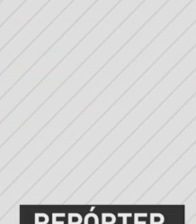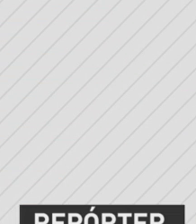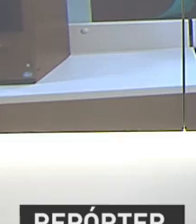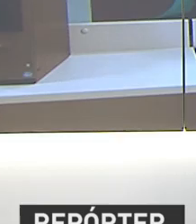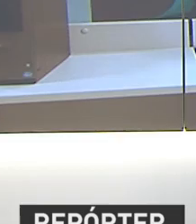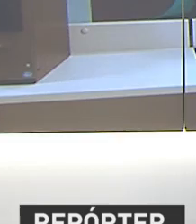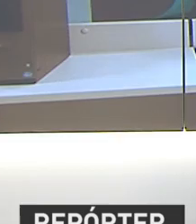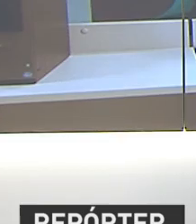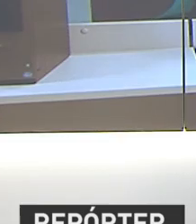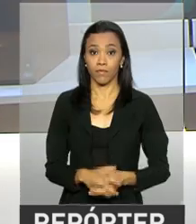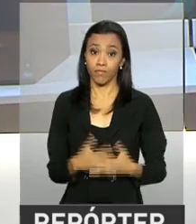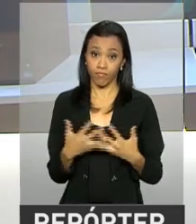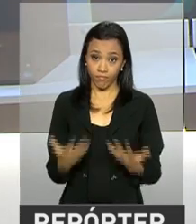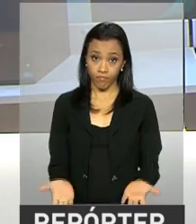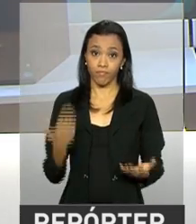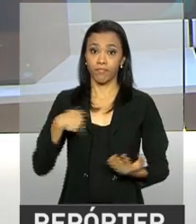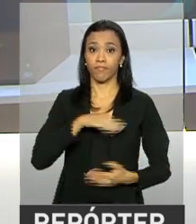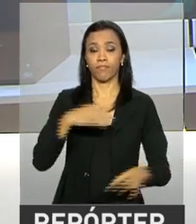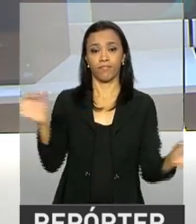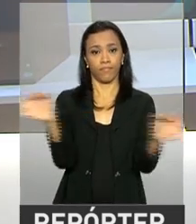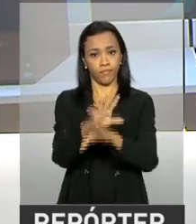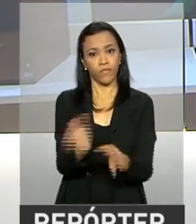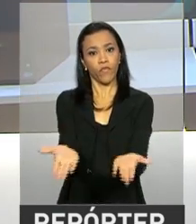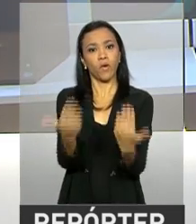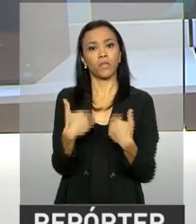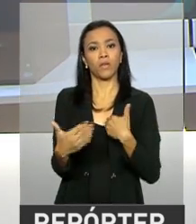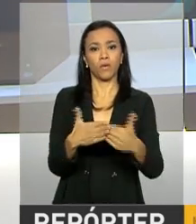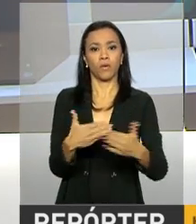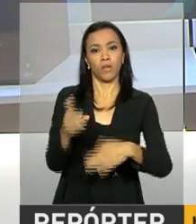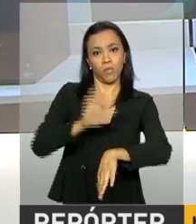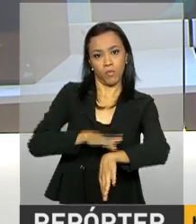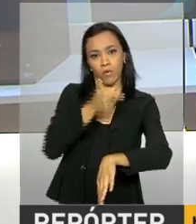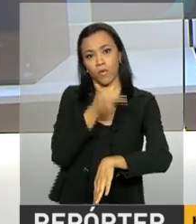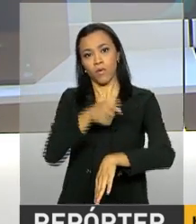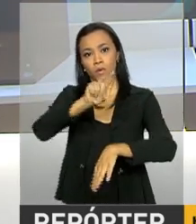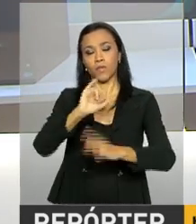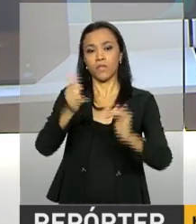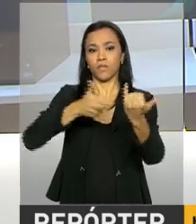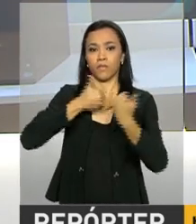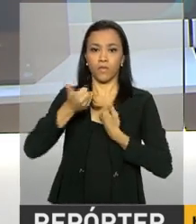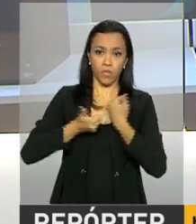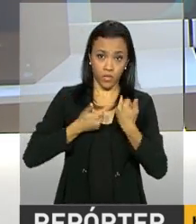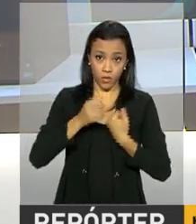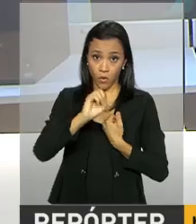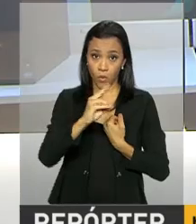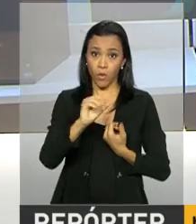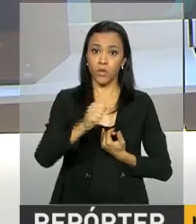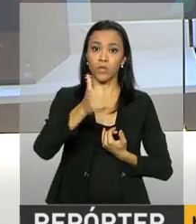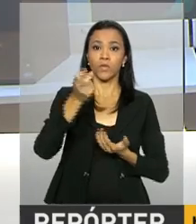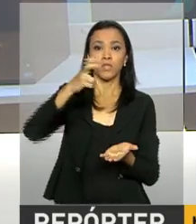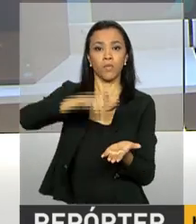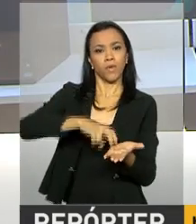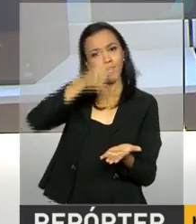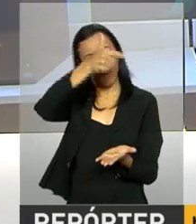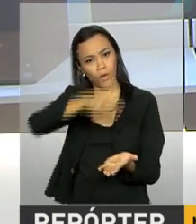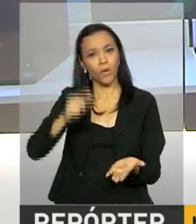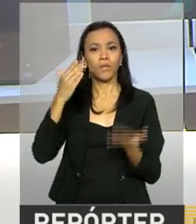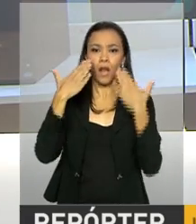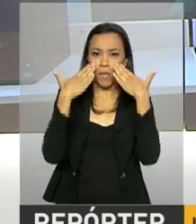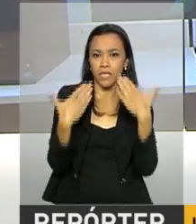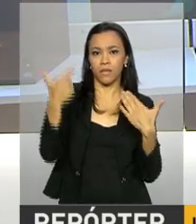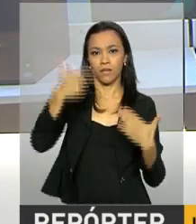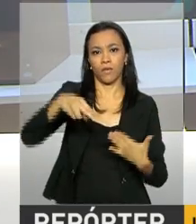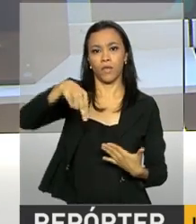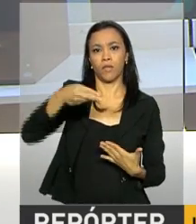Brasil bom e nós ficamos por aqui podemos voltar a qualquer momento com outras informações ou às 11 da manhã na próxima edição do